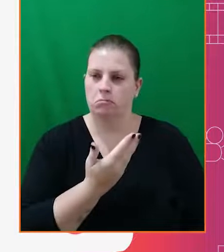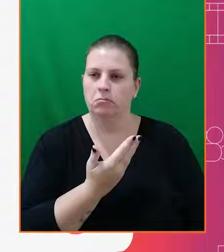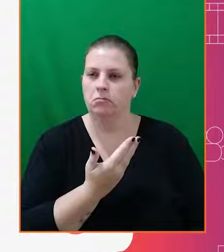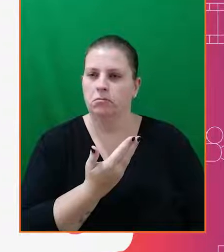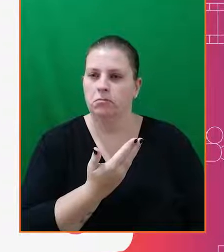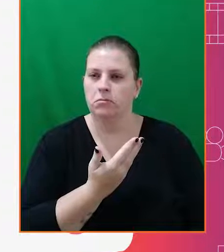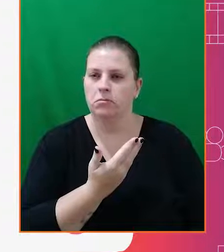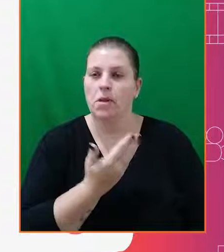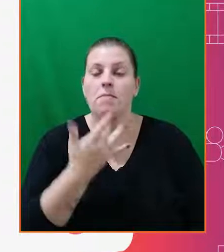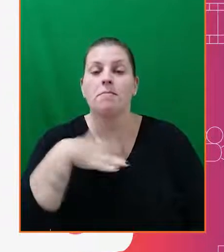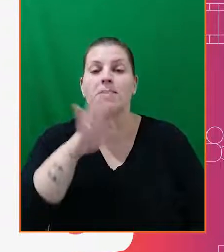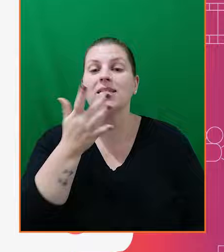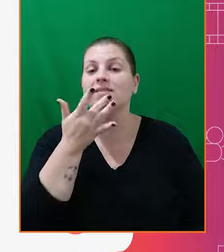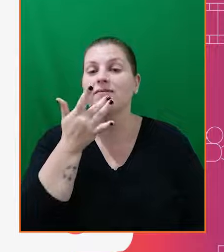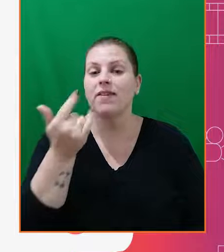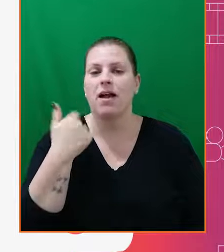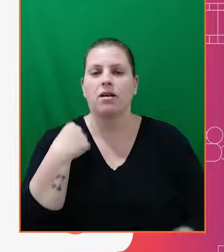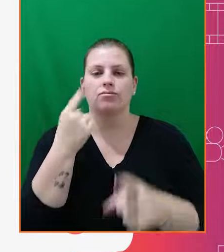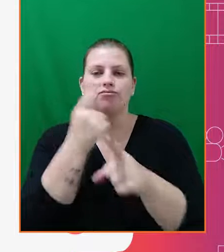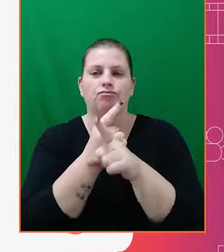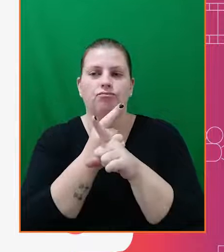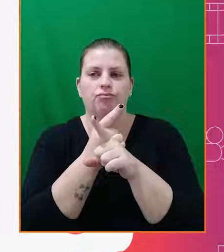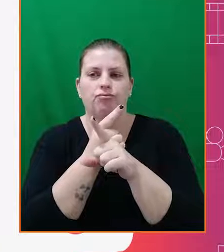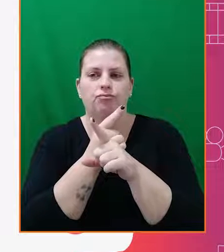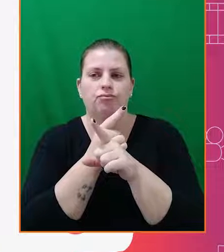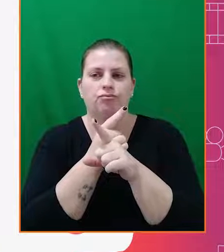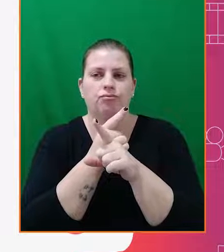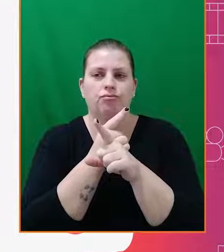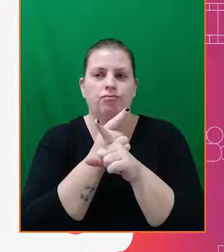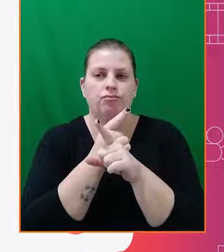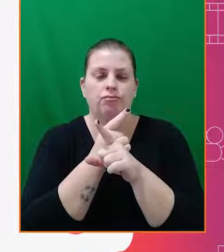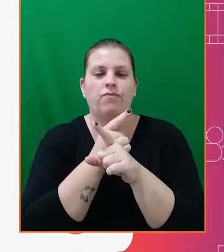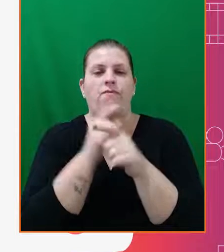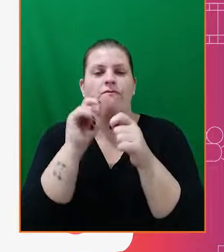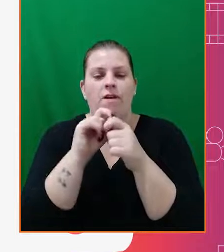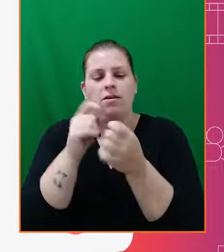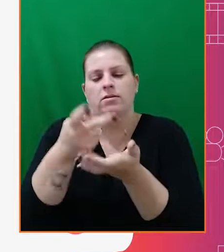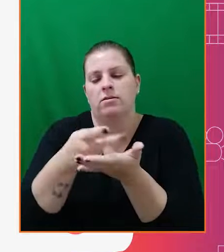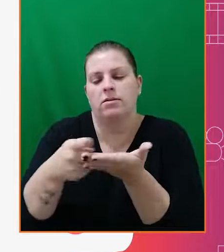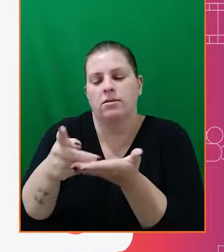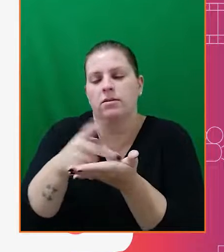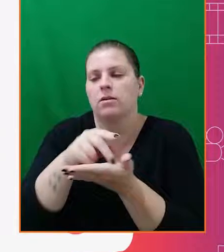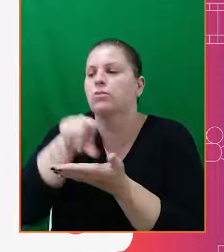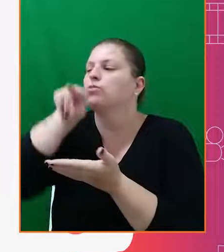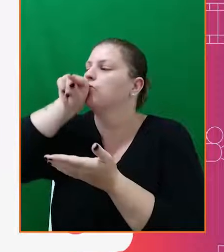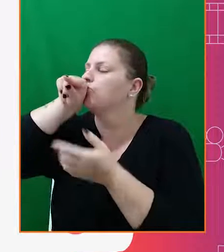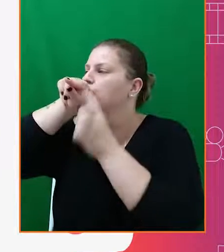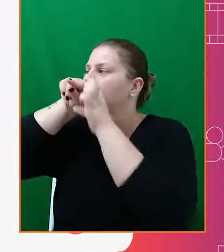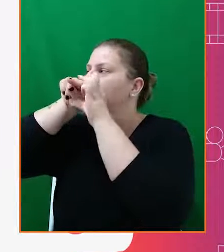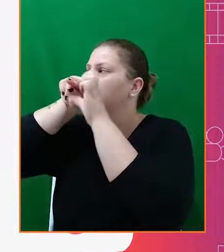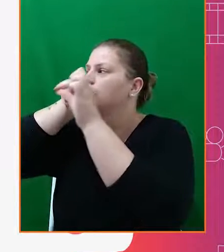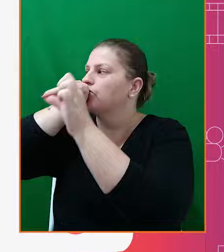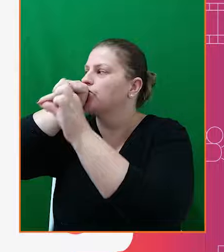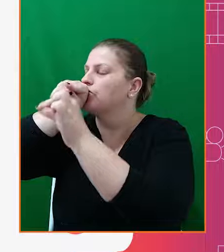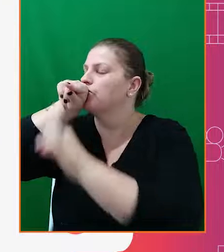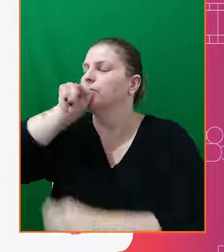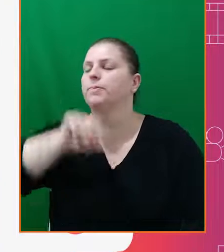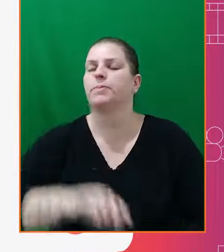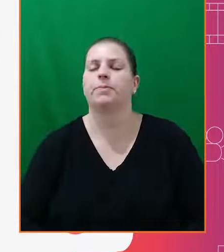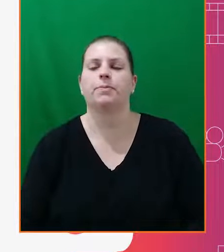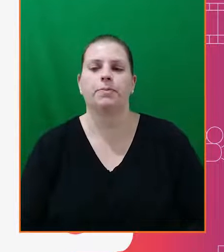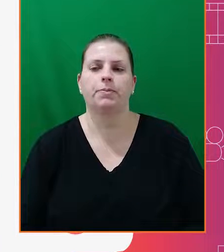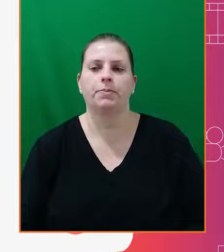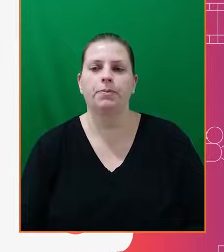aqui. Então, aqui é mais fácil para eu encontrar essa forma do bico do passarinho.